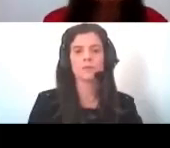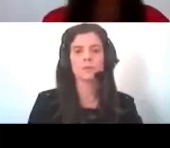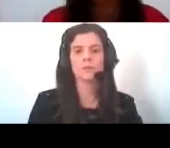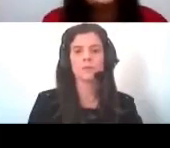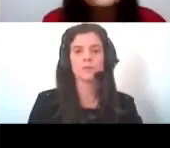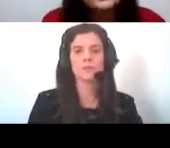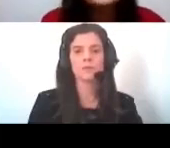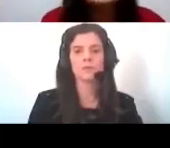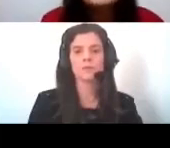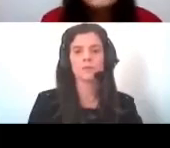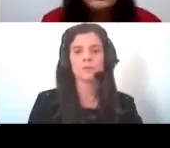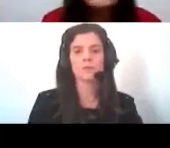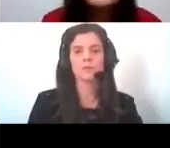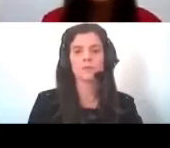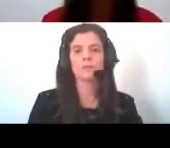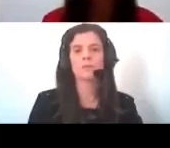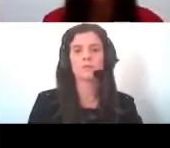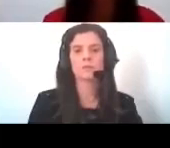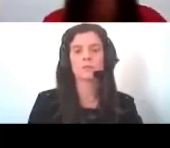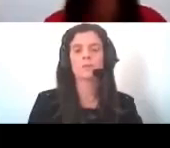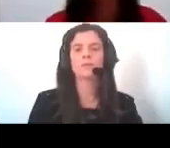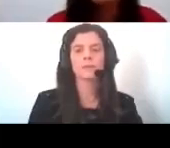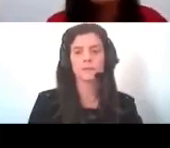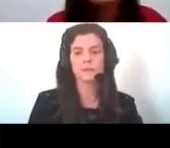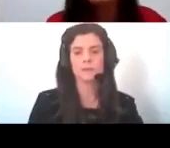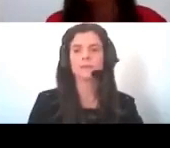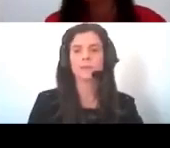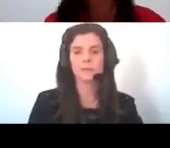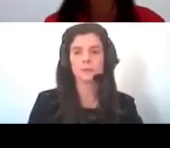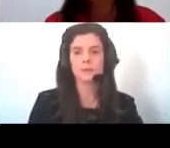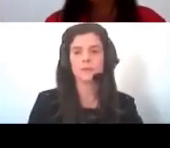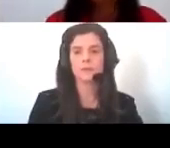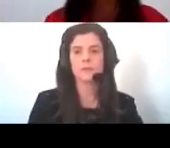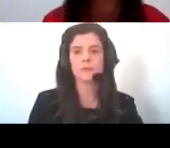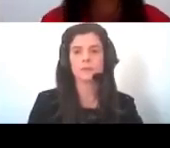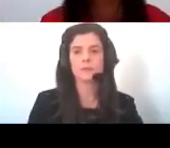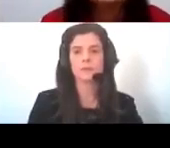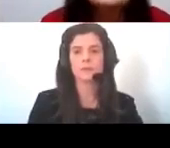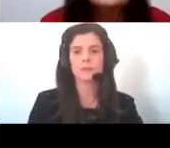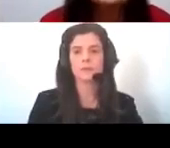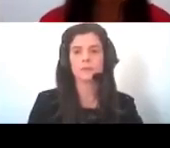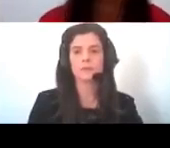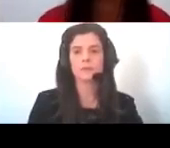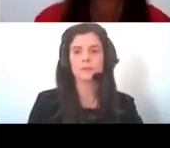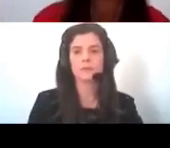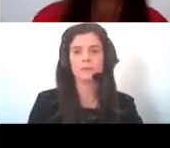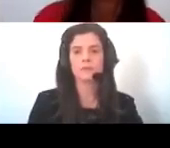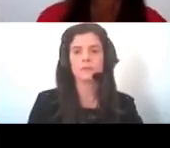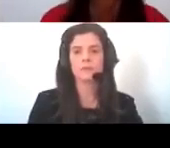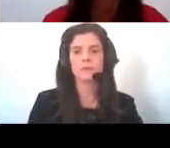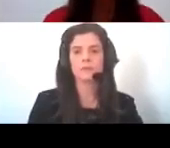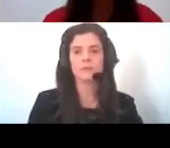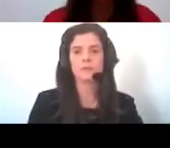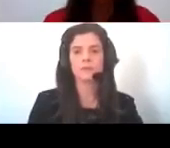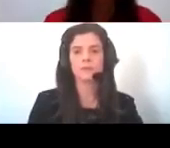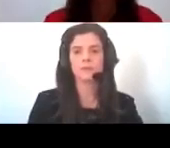de crédito para poder investir no seu negócio, né? Recentemente, tem lá nessa secretaria um posto de atendimento